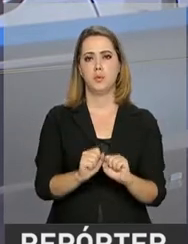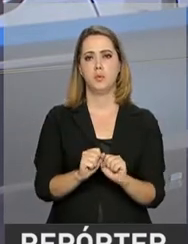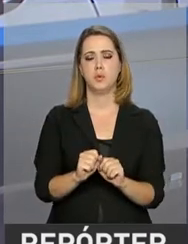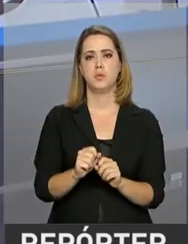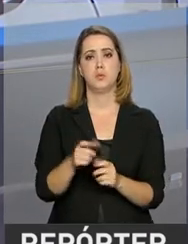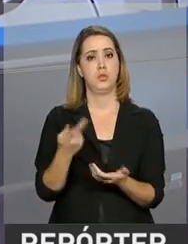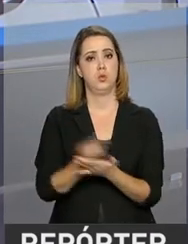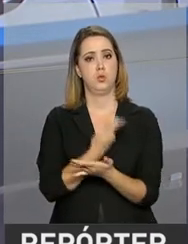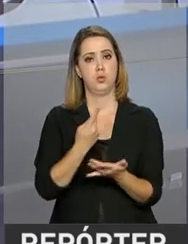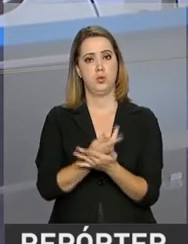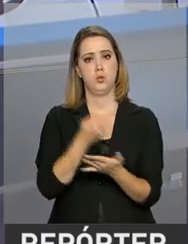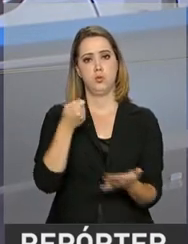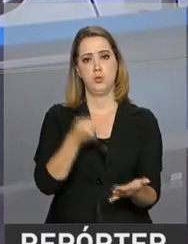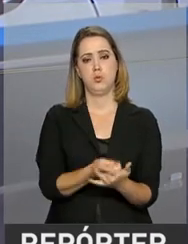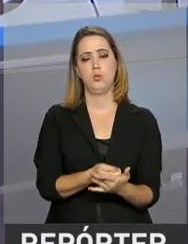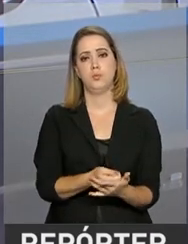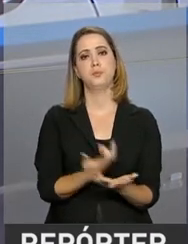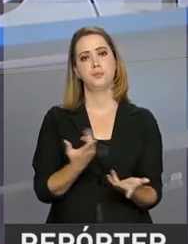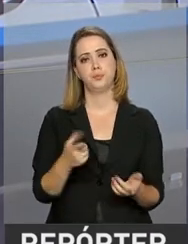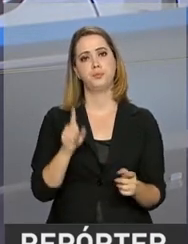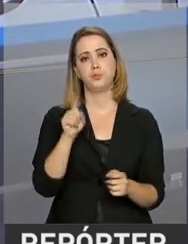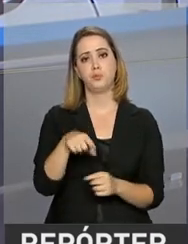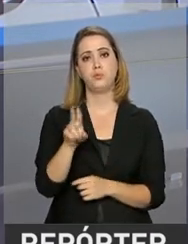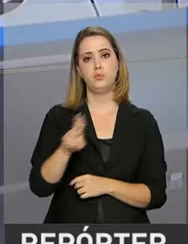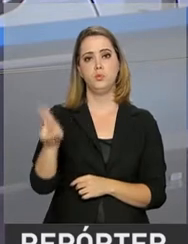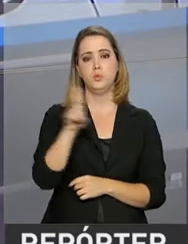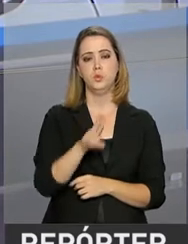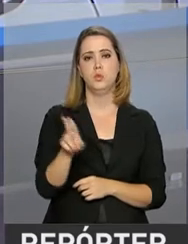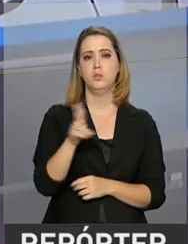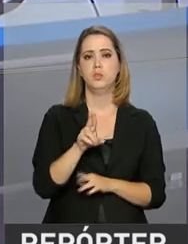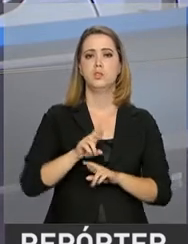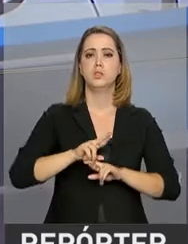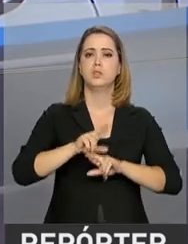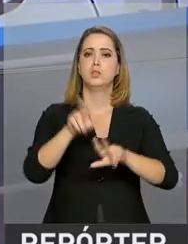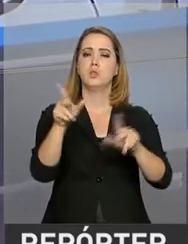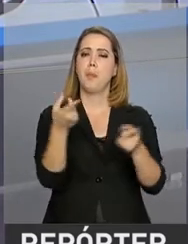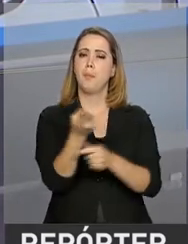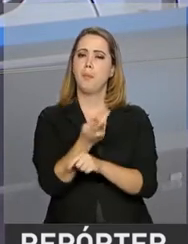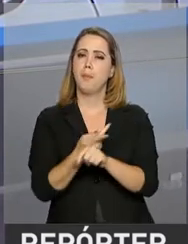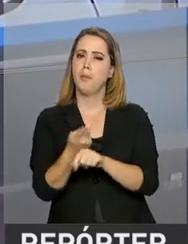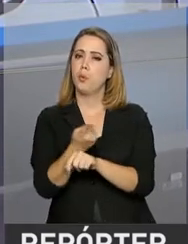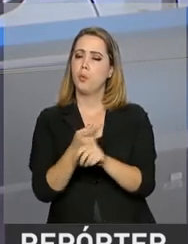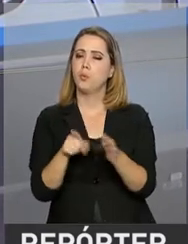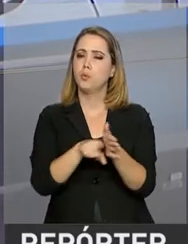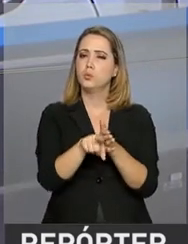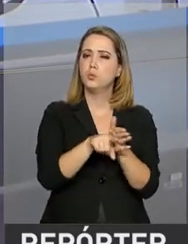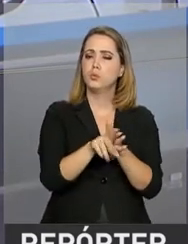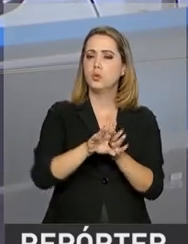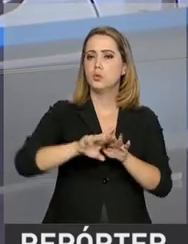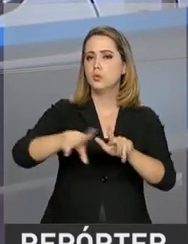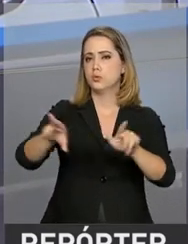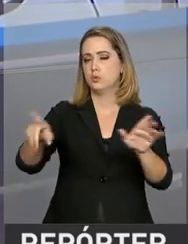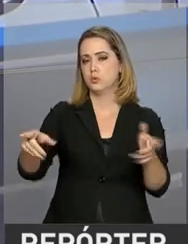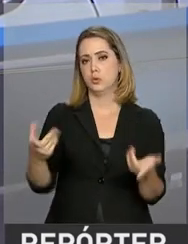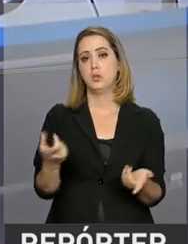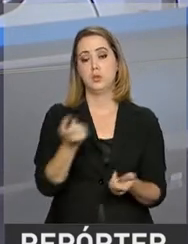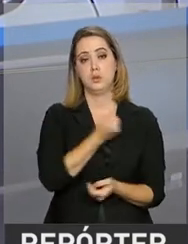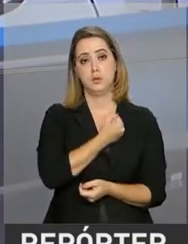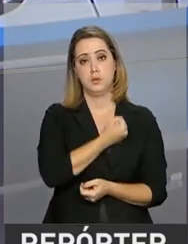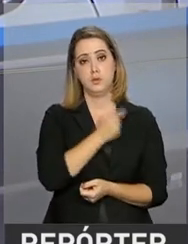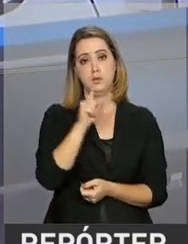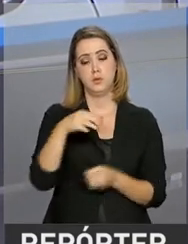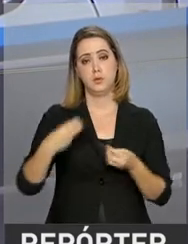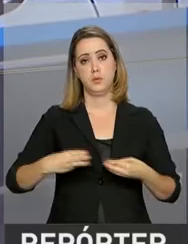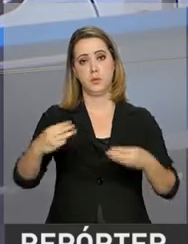de benefícios para isso vai ser feito um cruzamento de dados em conjunto com o ministério do trabalho e quem explica é o